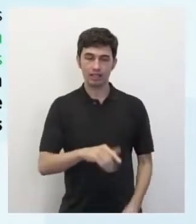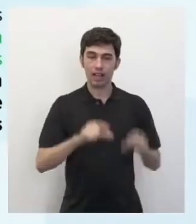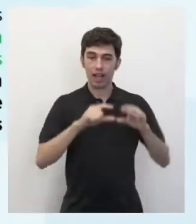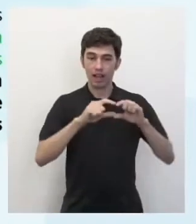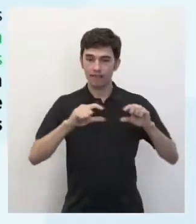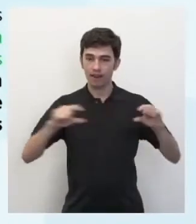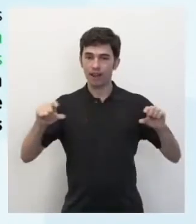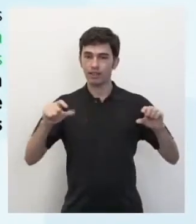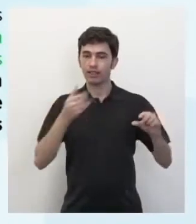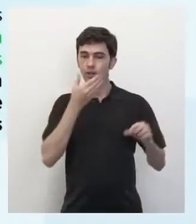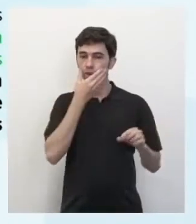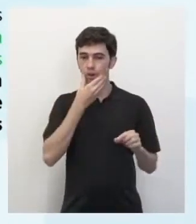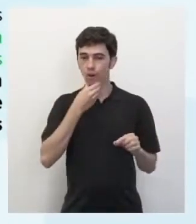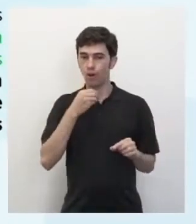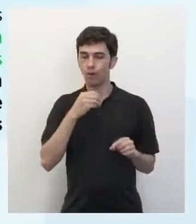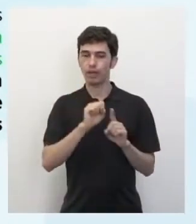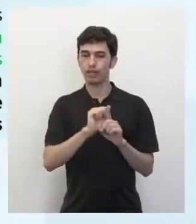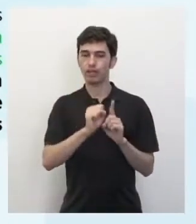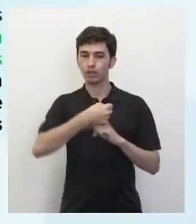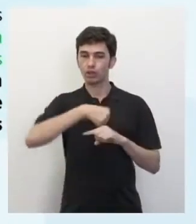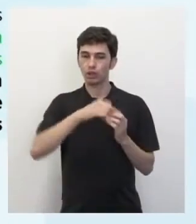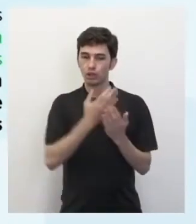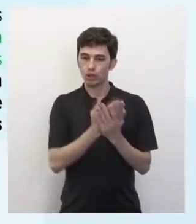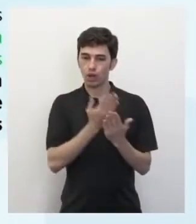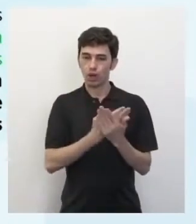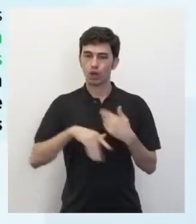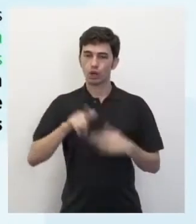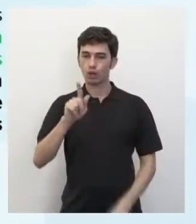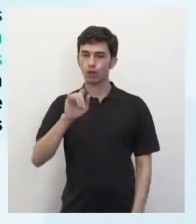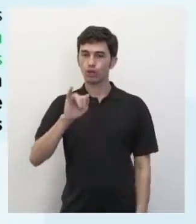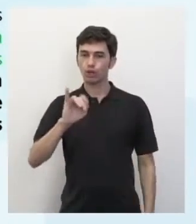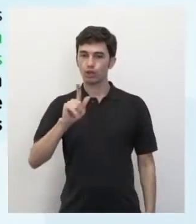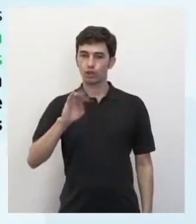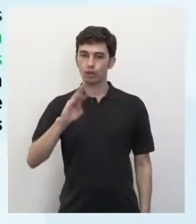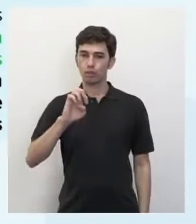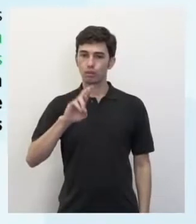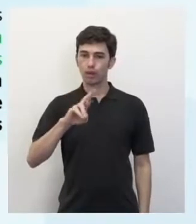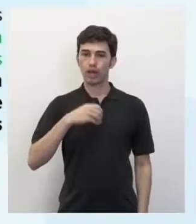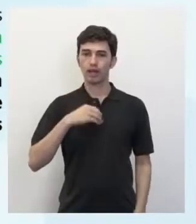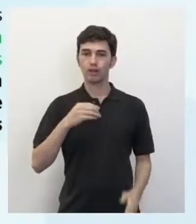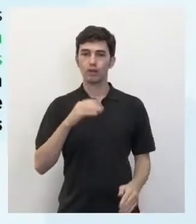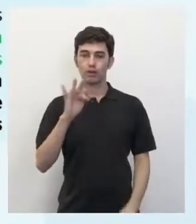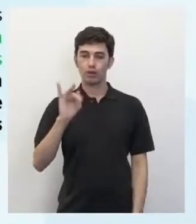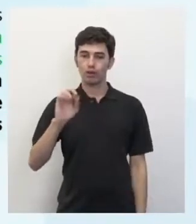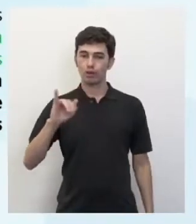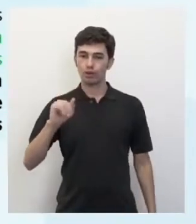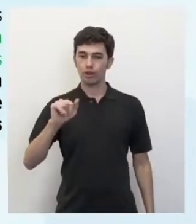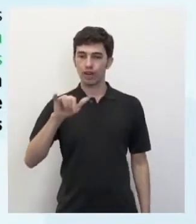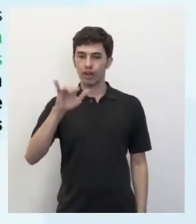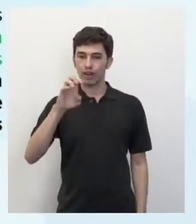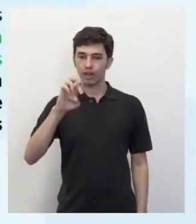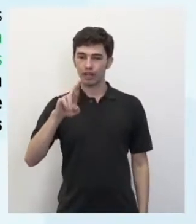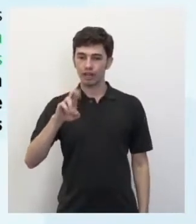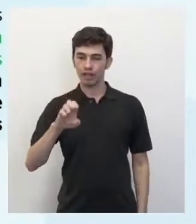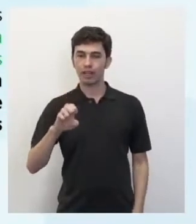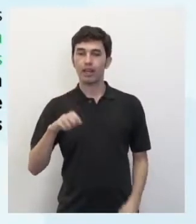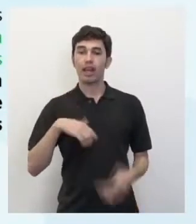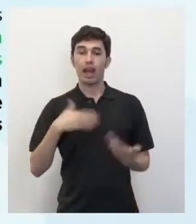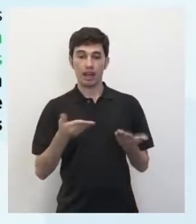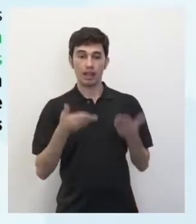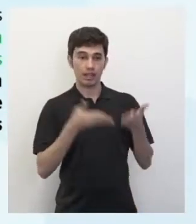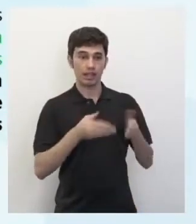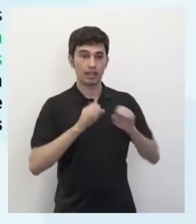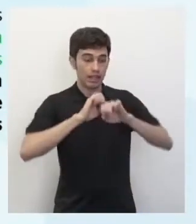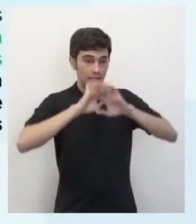a relação de cuidado que uma nação deve ter com as questões referentes à infância. Dessa forma,